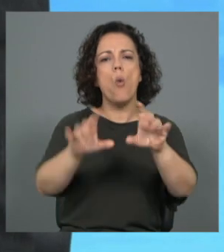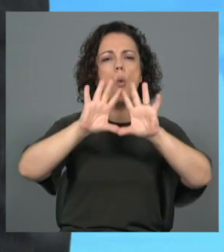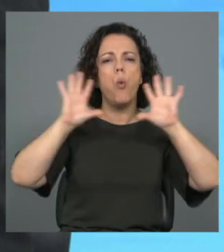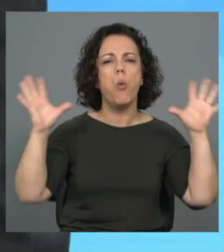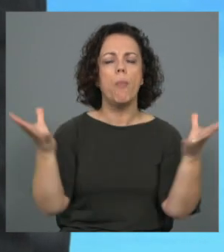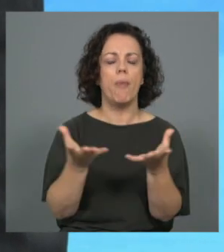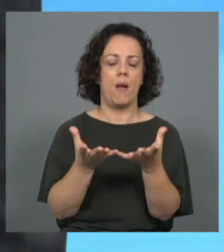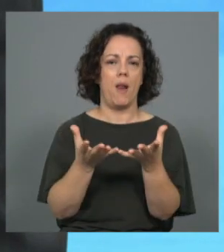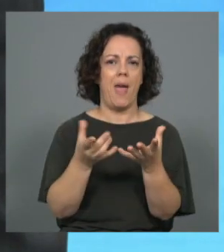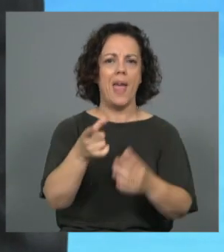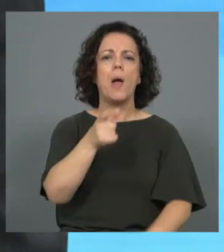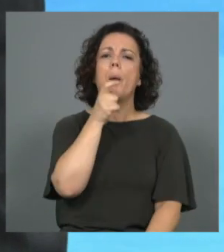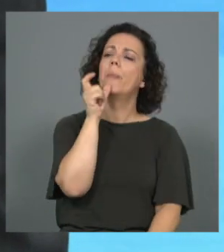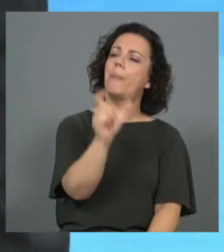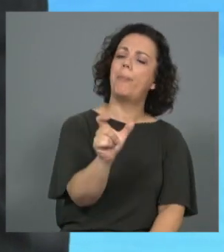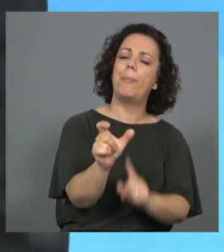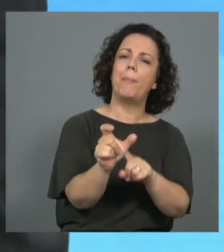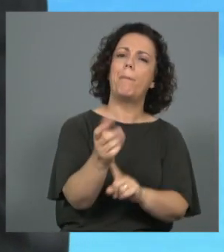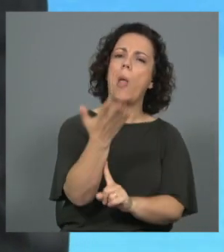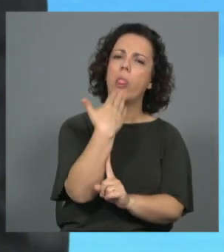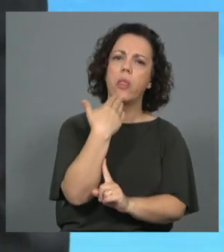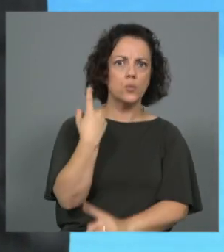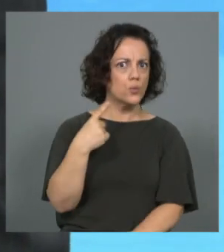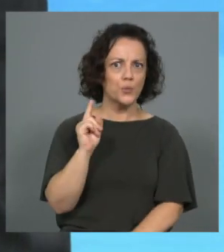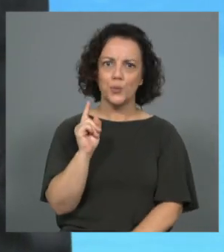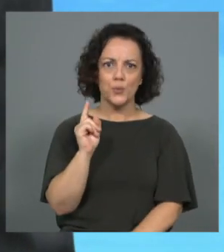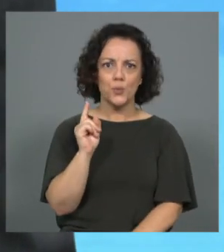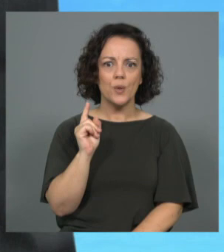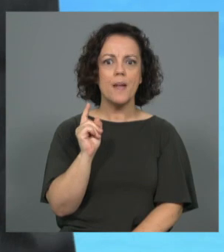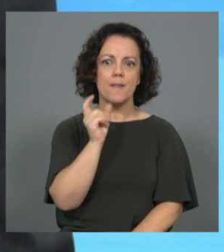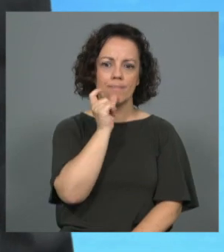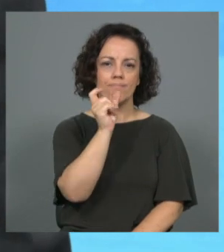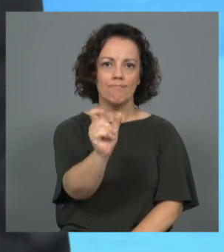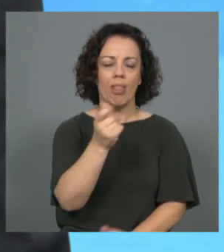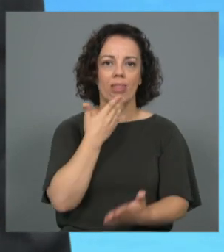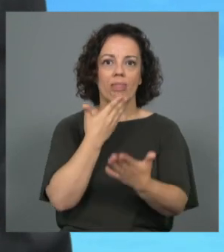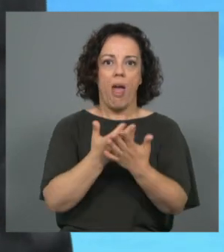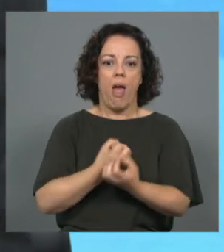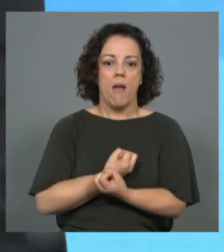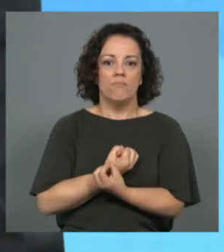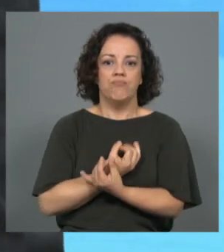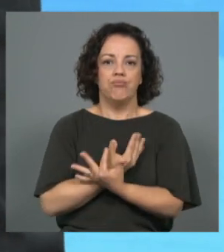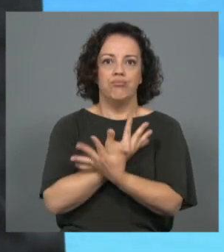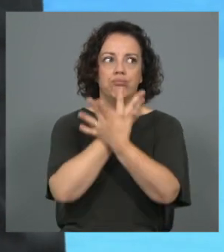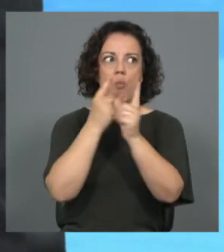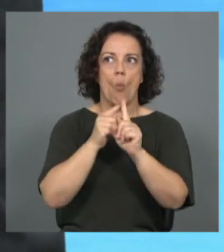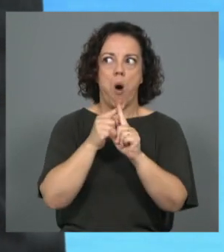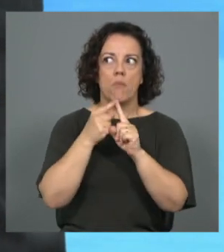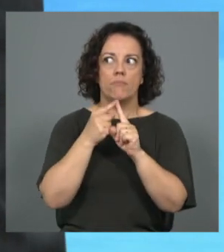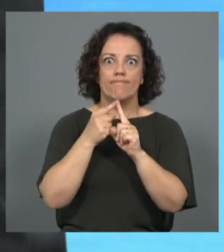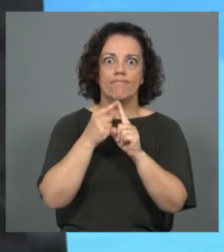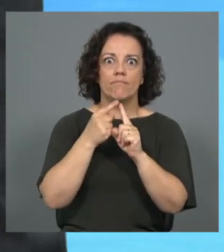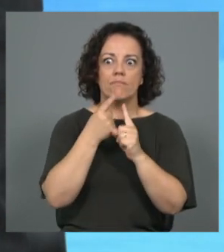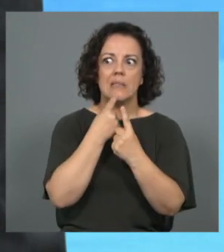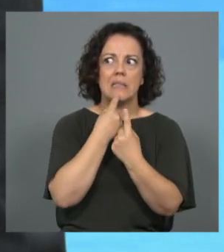que não é uma palavra qualquer, é uma palavra que incendeia, é uma palavra que revela, mas também é uma